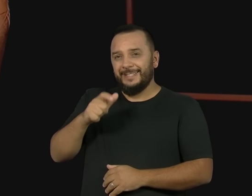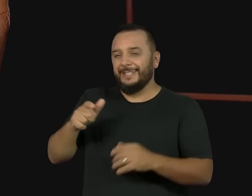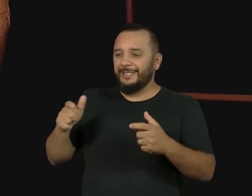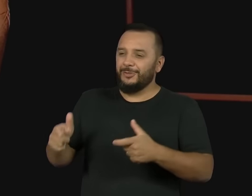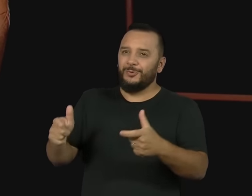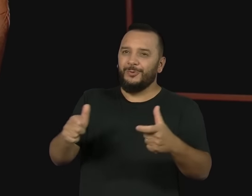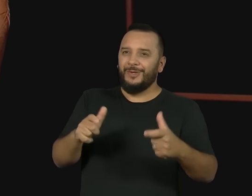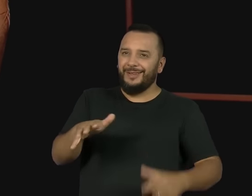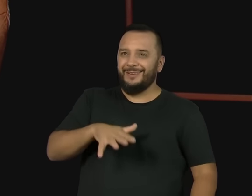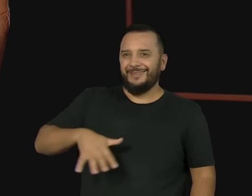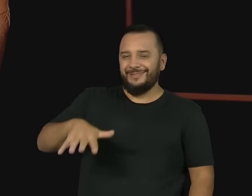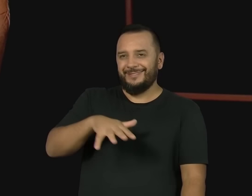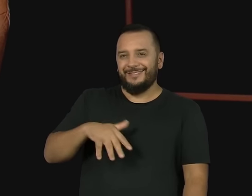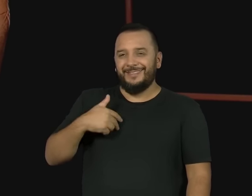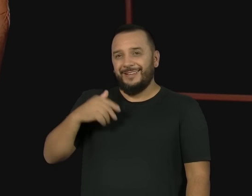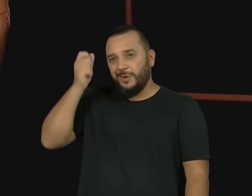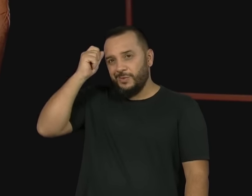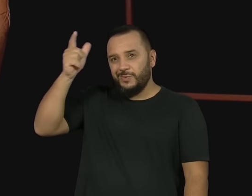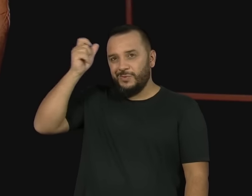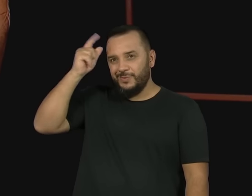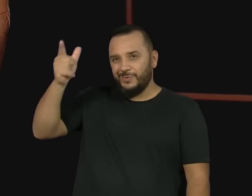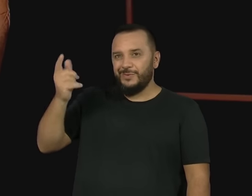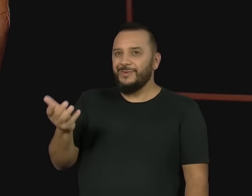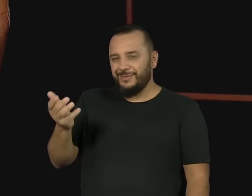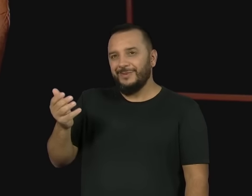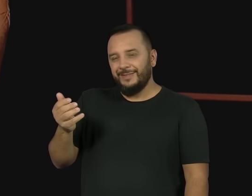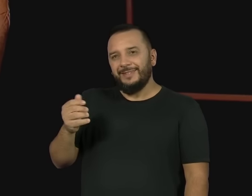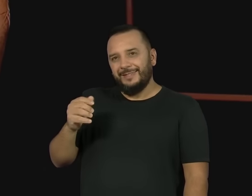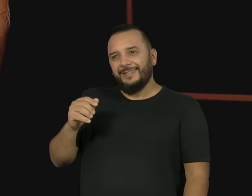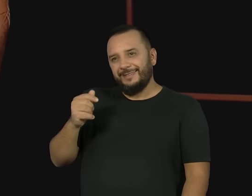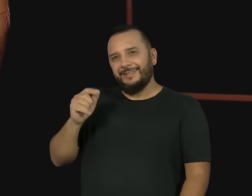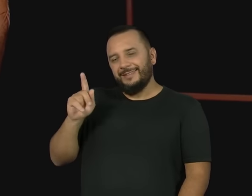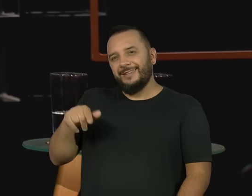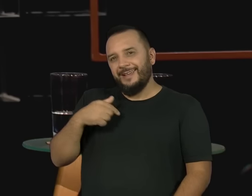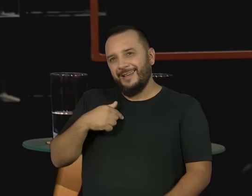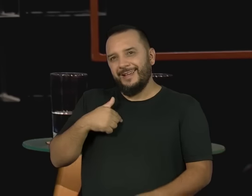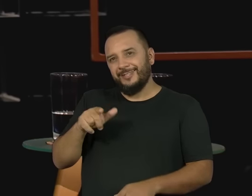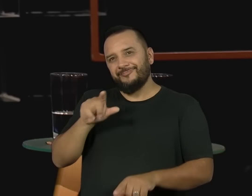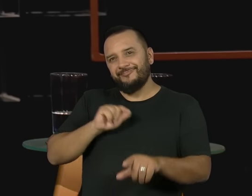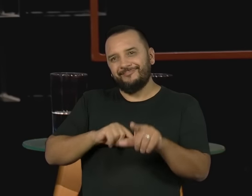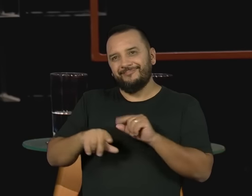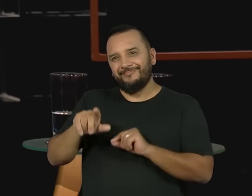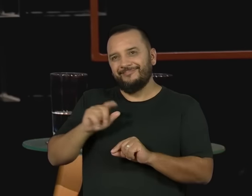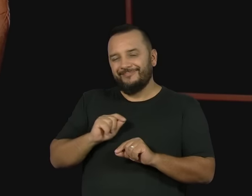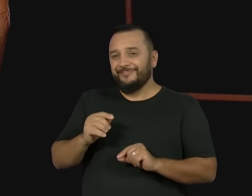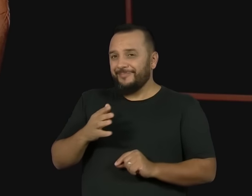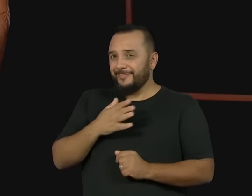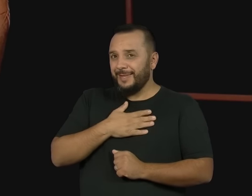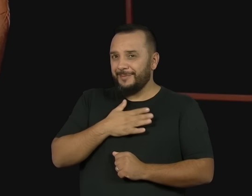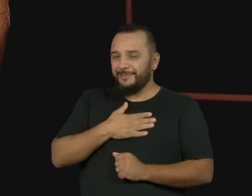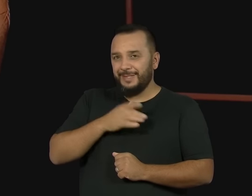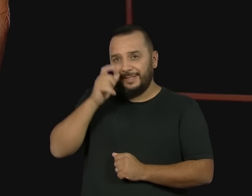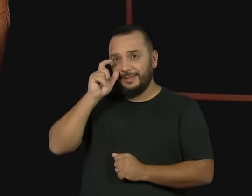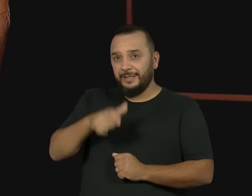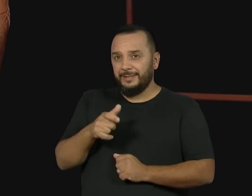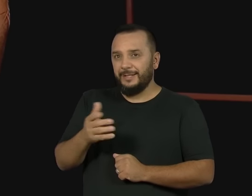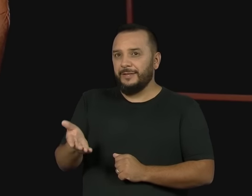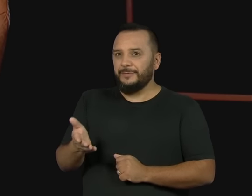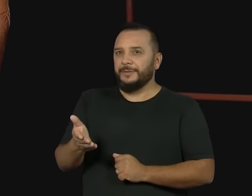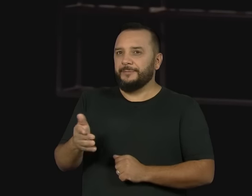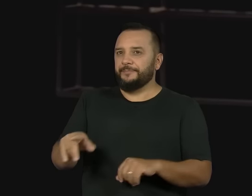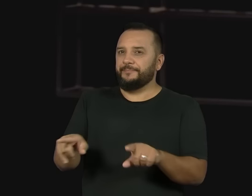aquilo que a gente falava, a cultura que era meio alternativa, que para mim era uma coisa que me interessava também,